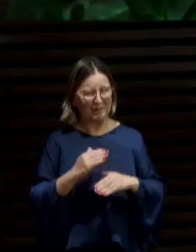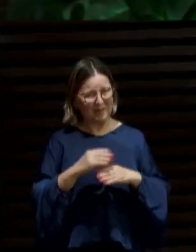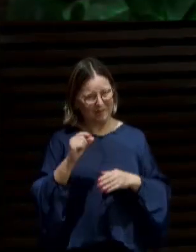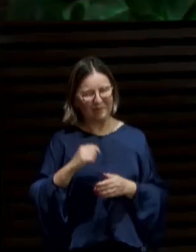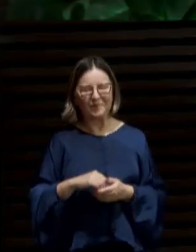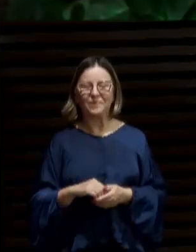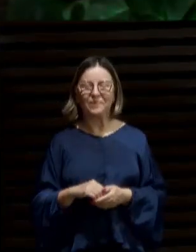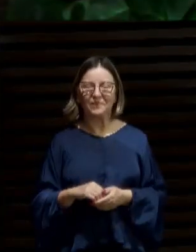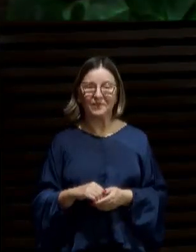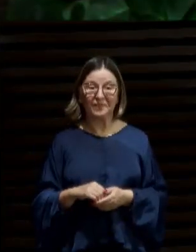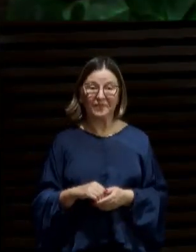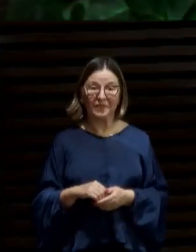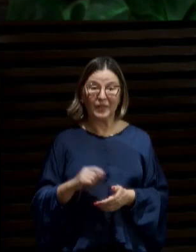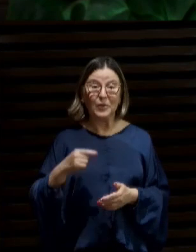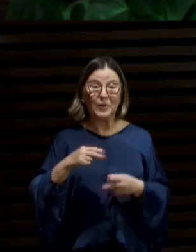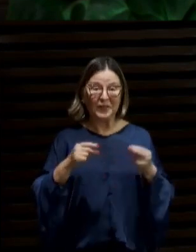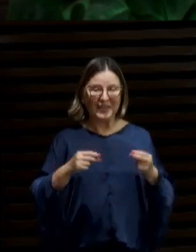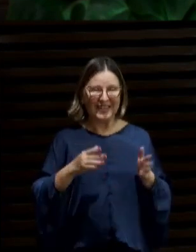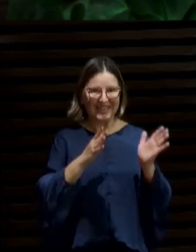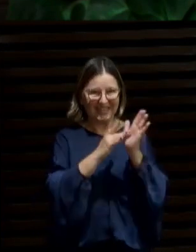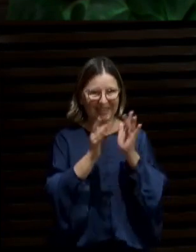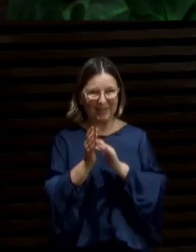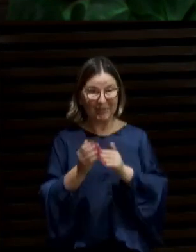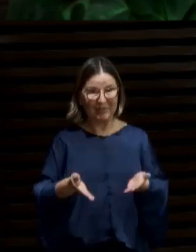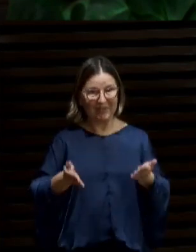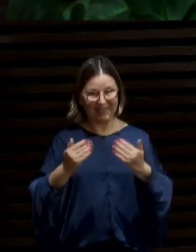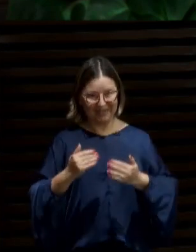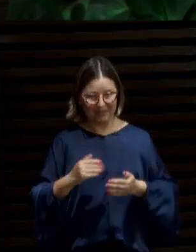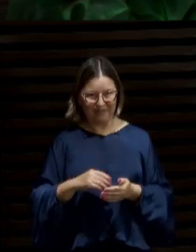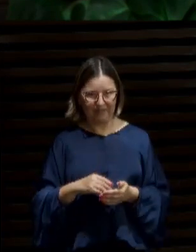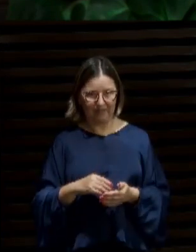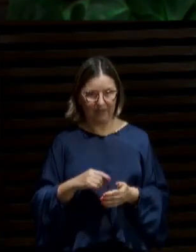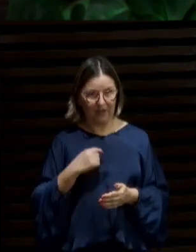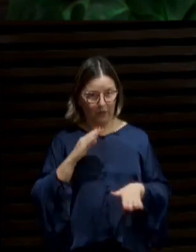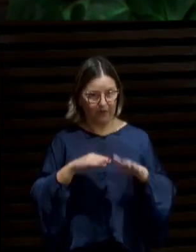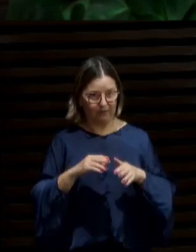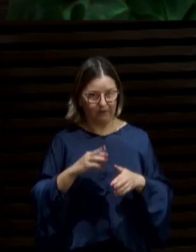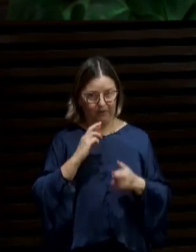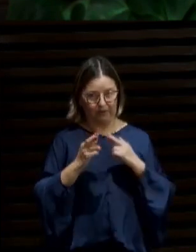que Jesus nos deu. Eu às vezes sou murmurento, viu?